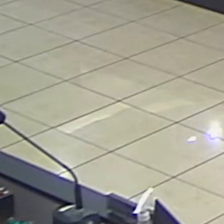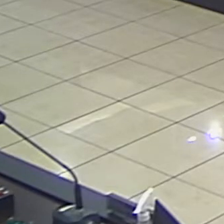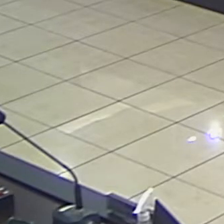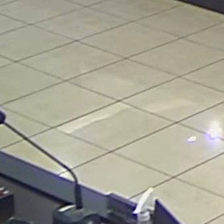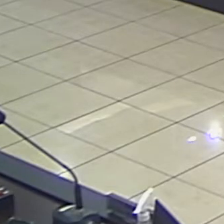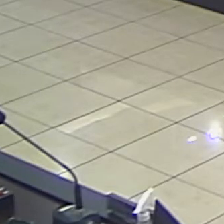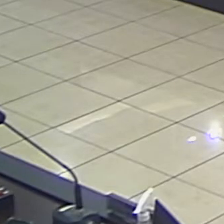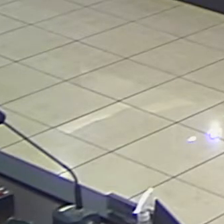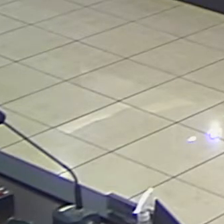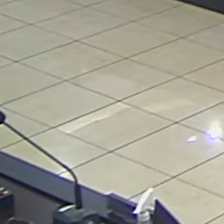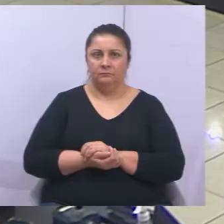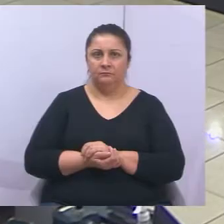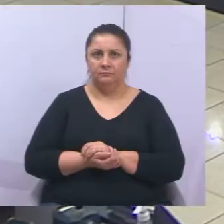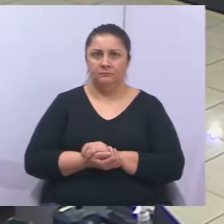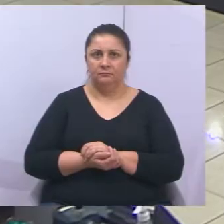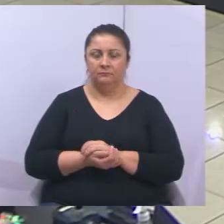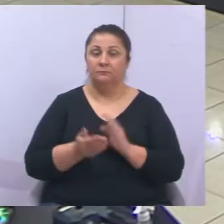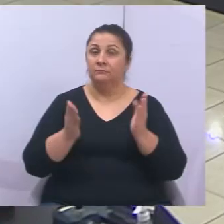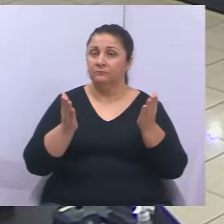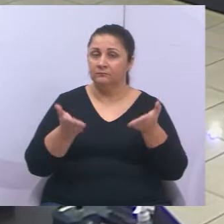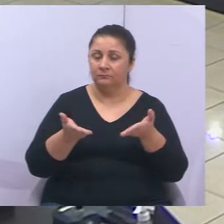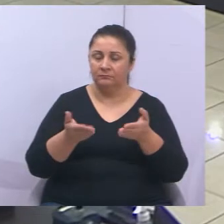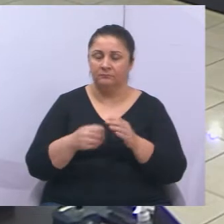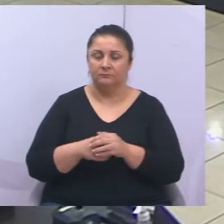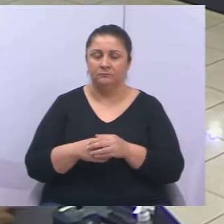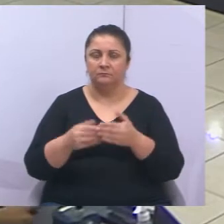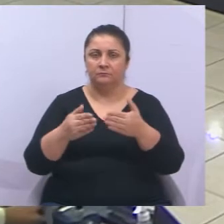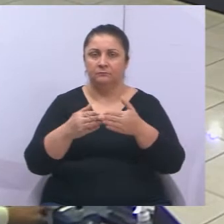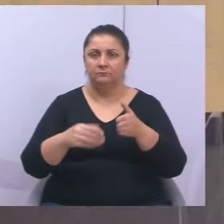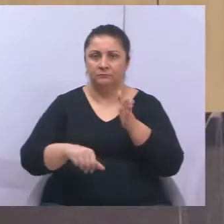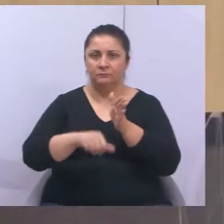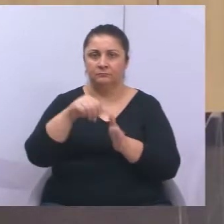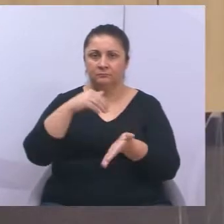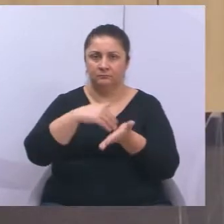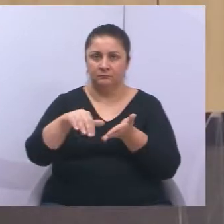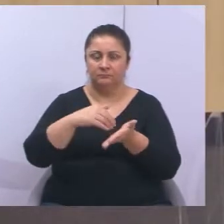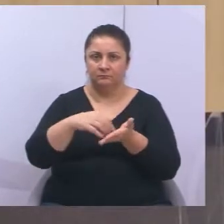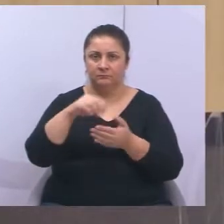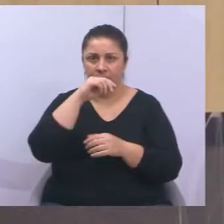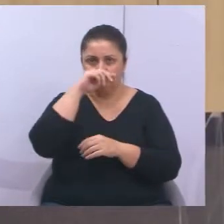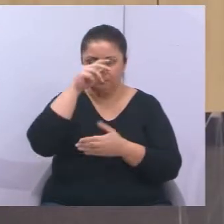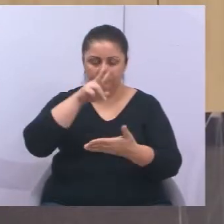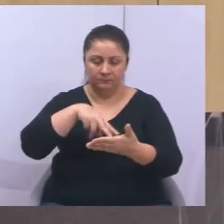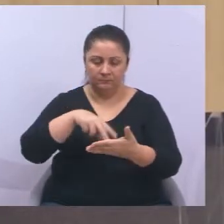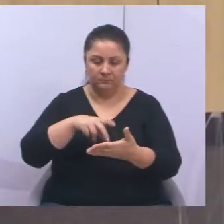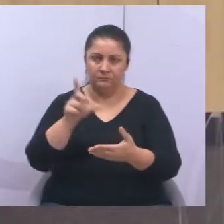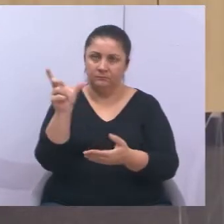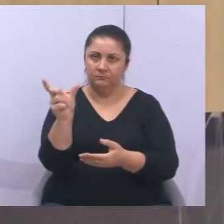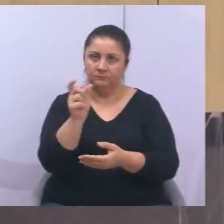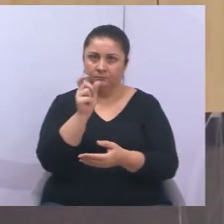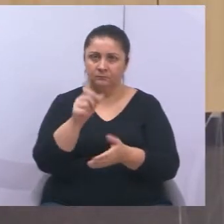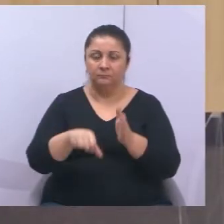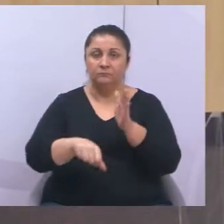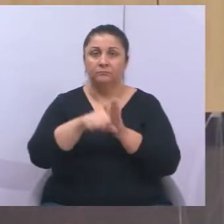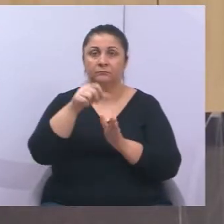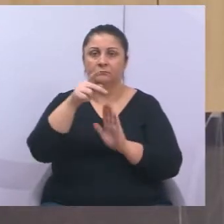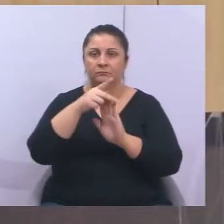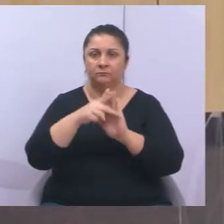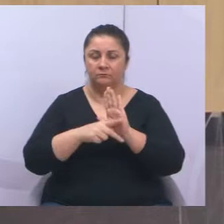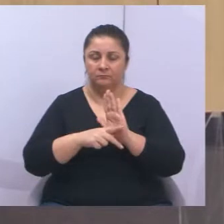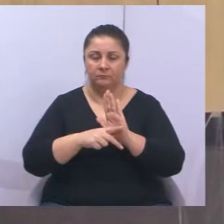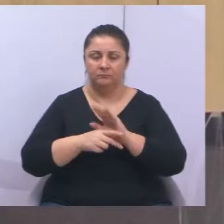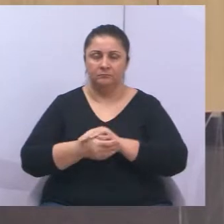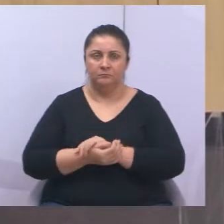Passaremos nesse instante à fase da ordem do dia. Peço ao primeiro secretário que proceda à leitura do resumo do primeiro projeto constante na ordem do dia.